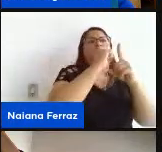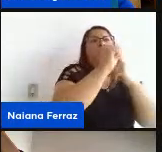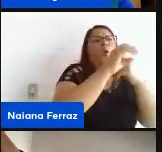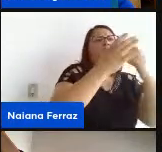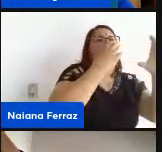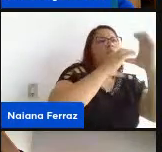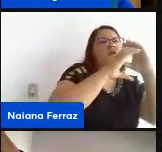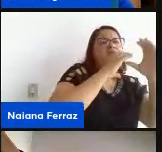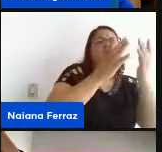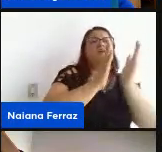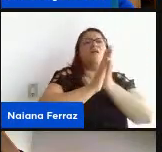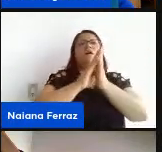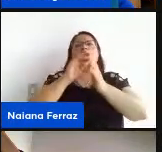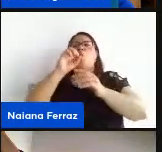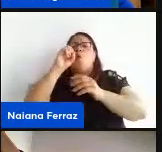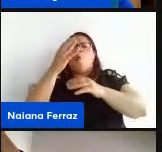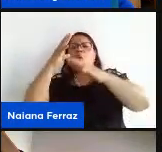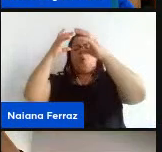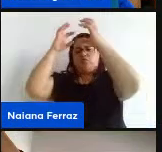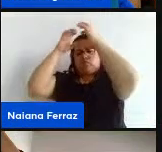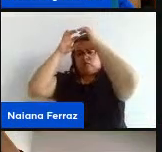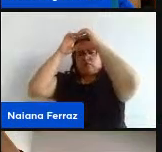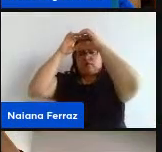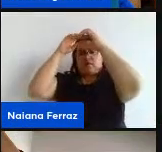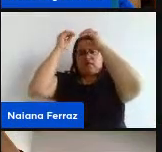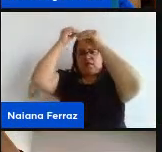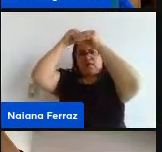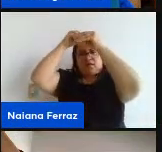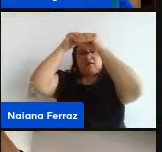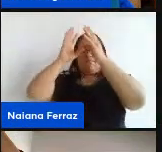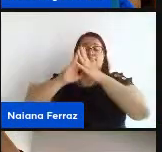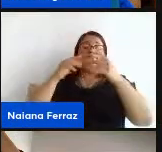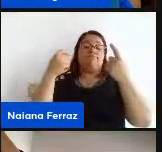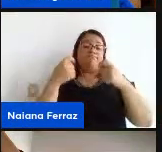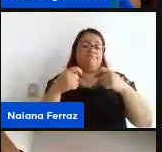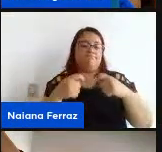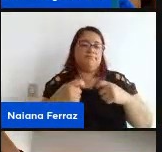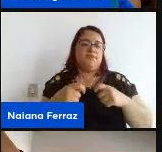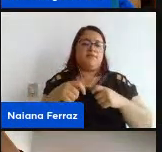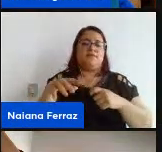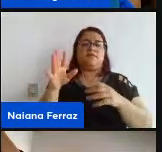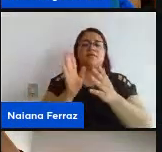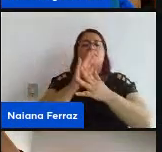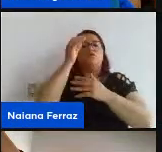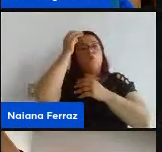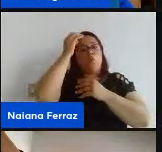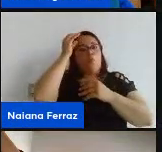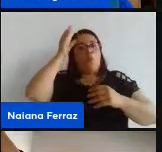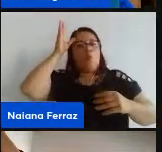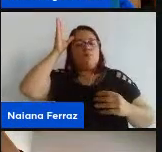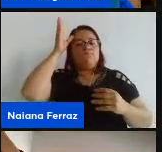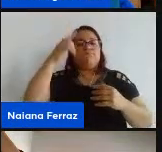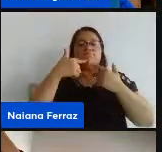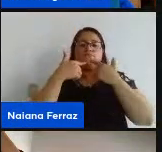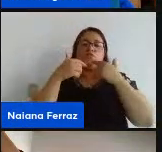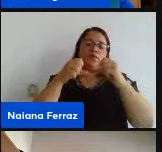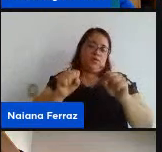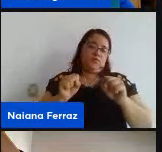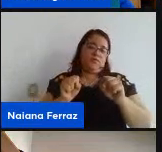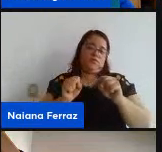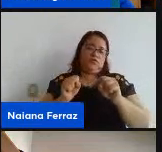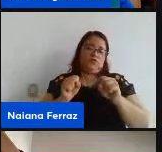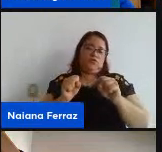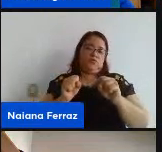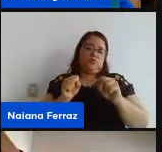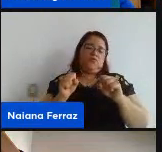cerebral, haverá de se ter o concurso de um conhecimento linguístico, né, que pode ser formalizado